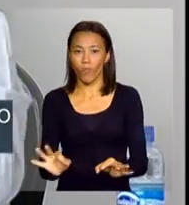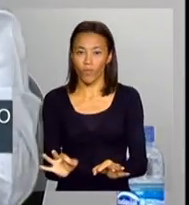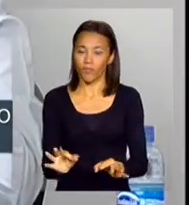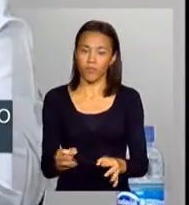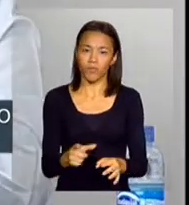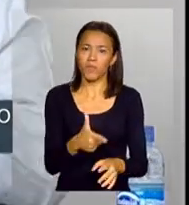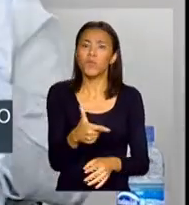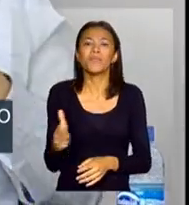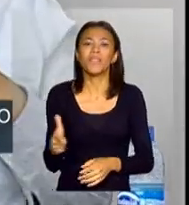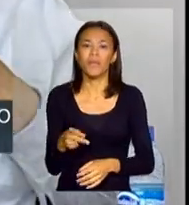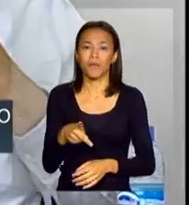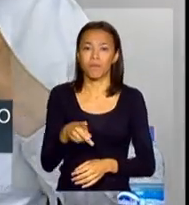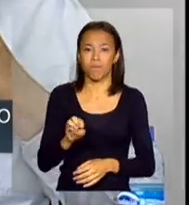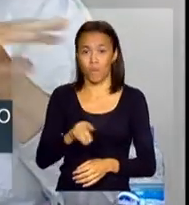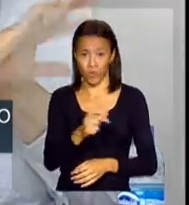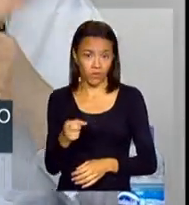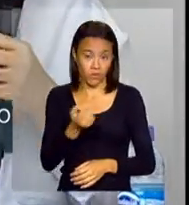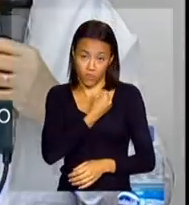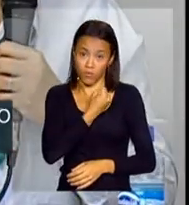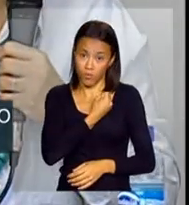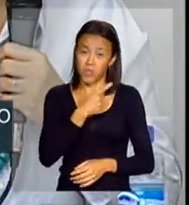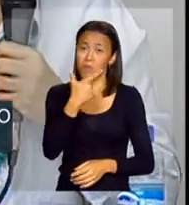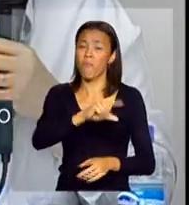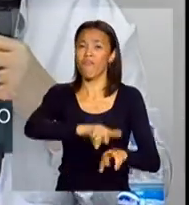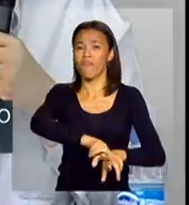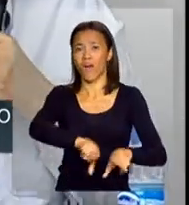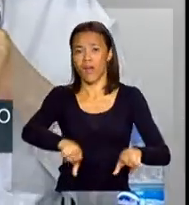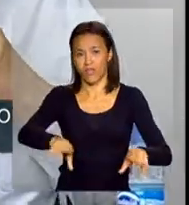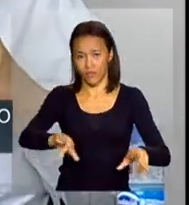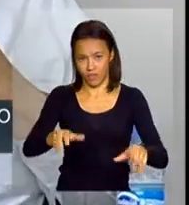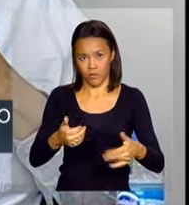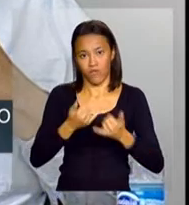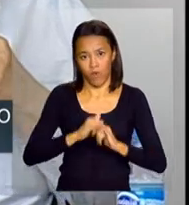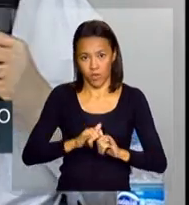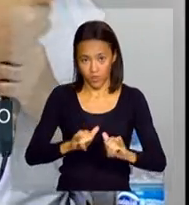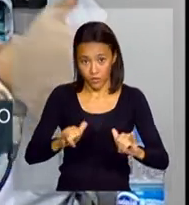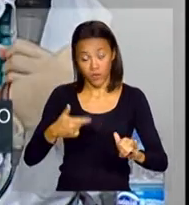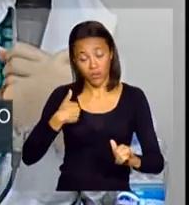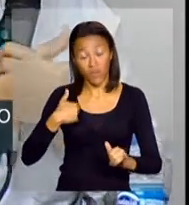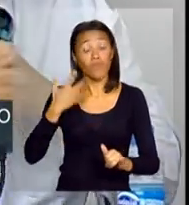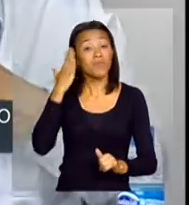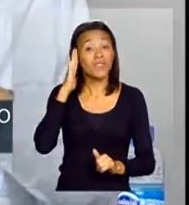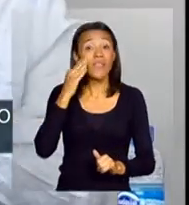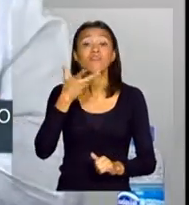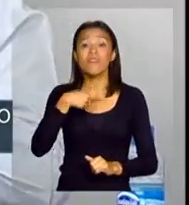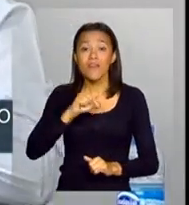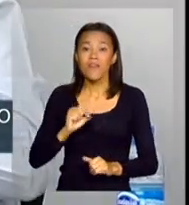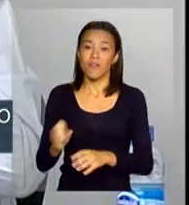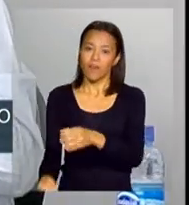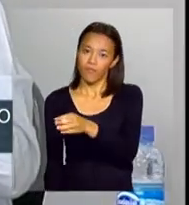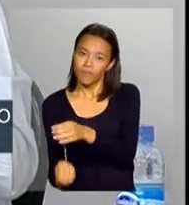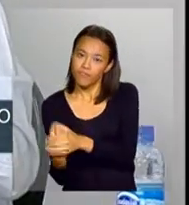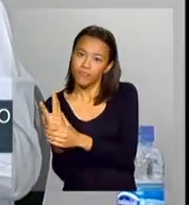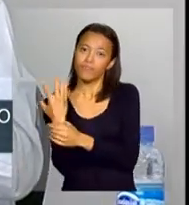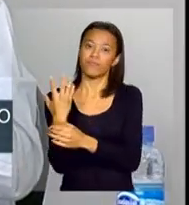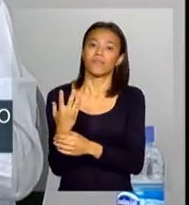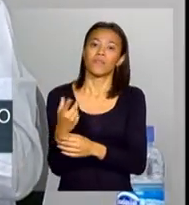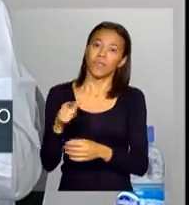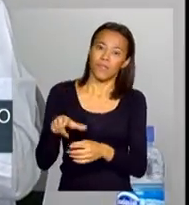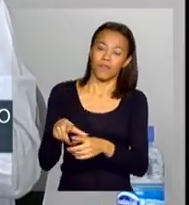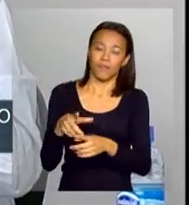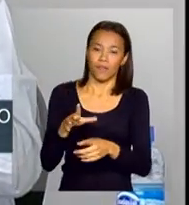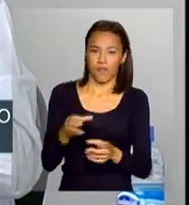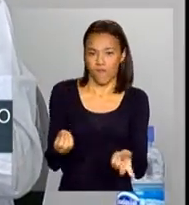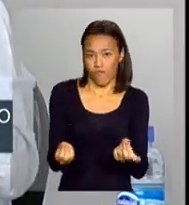de produção. São números, várias informações. Então, vamos entender quem produz, para acabar com o mito de que